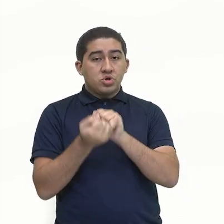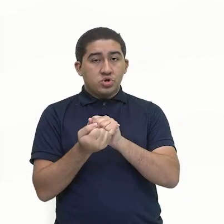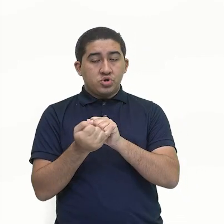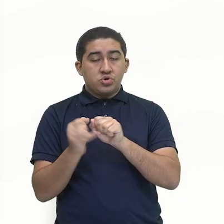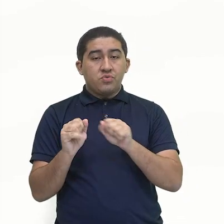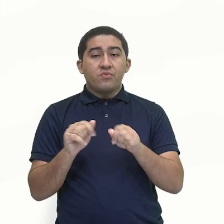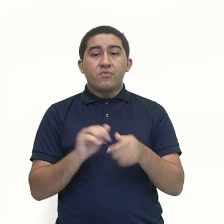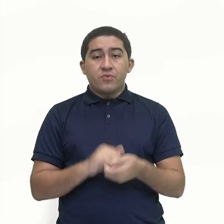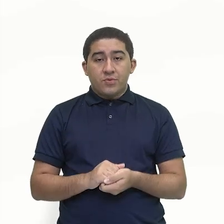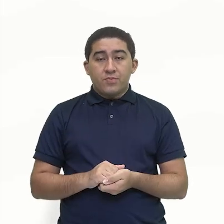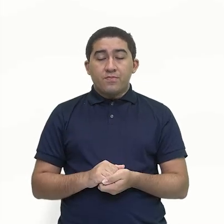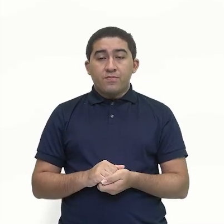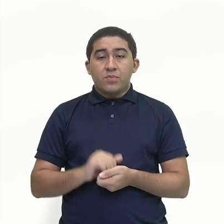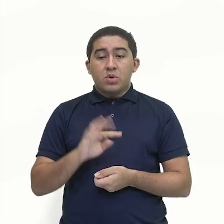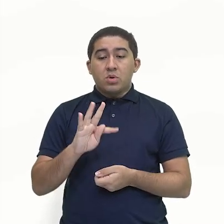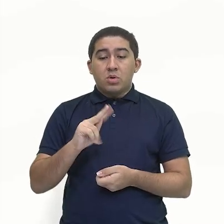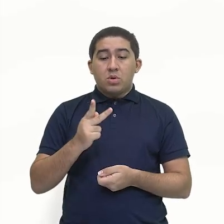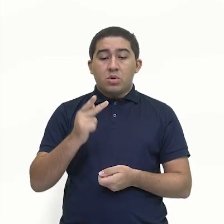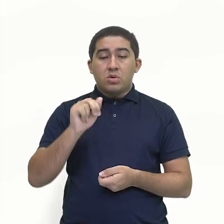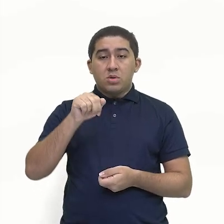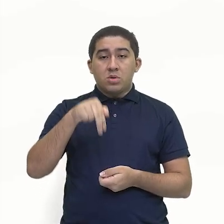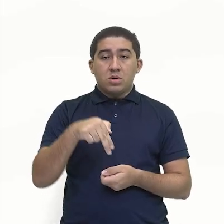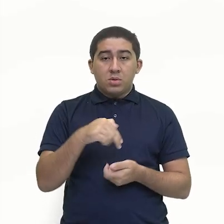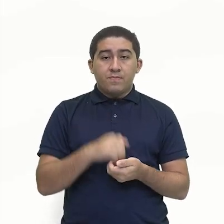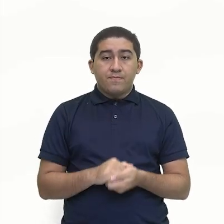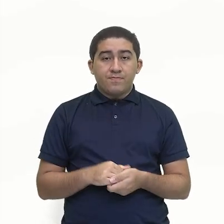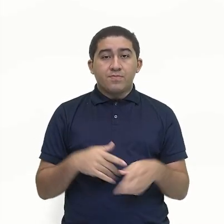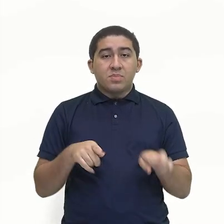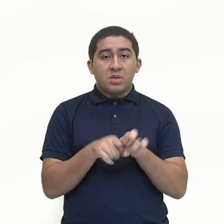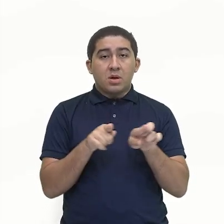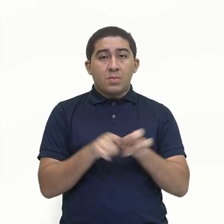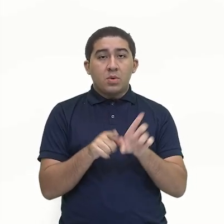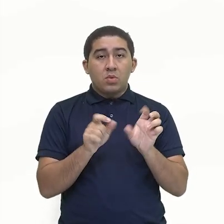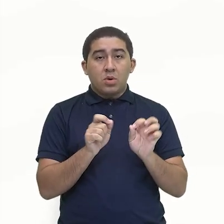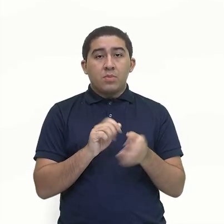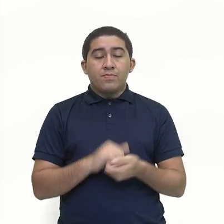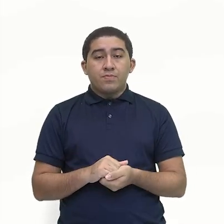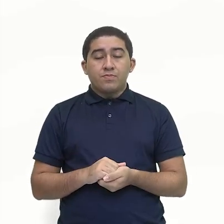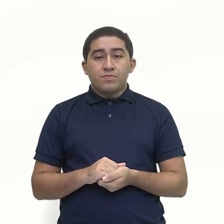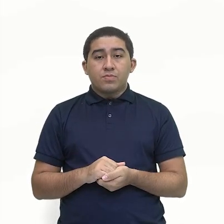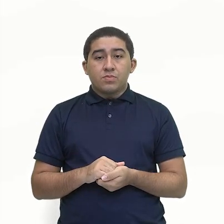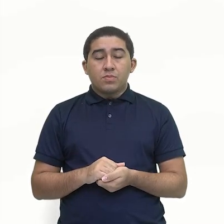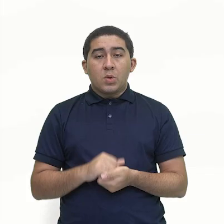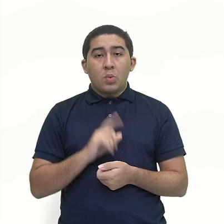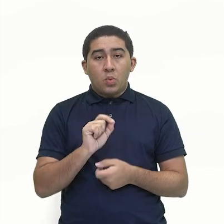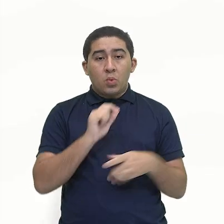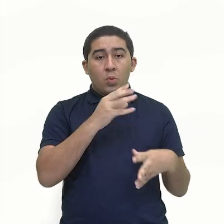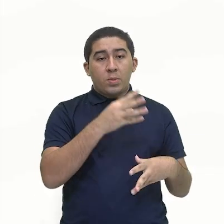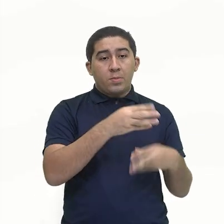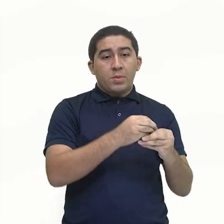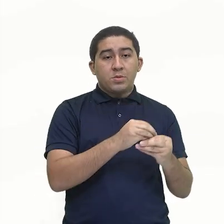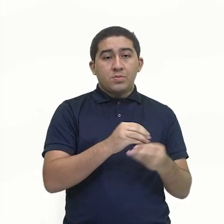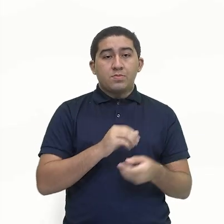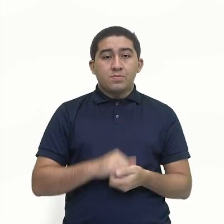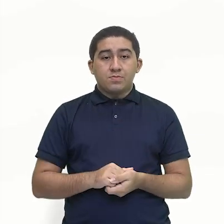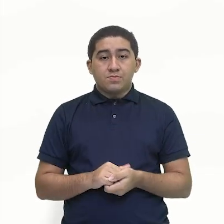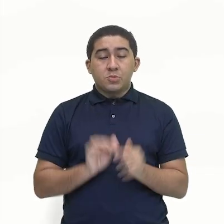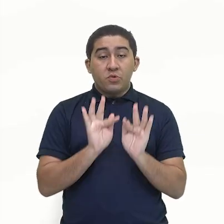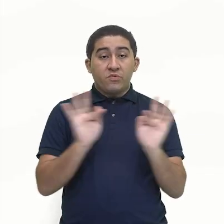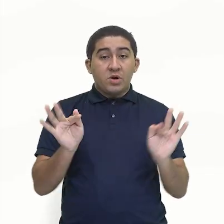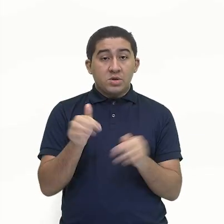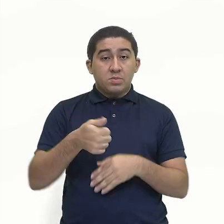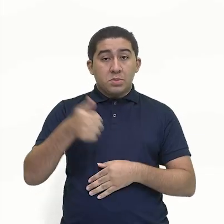dele. Aí o than, que ele precisa estar aqui. E aí, né, o que eu preciso ali de complemento. Então, this phone is